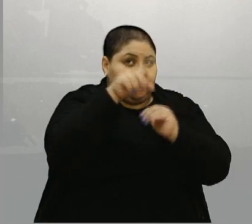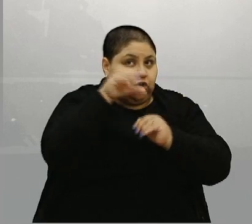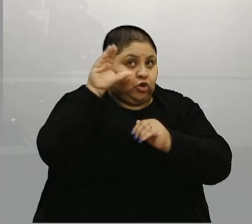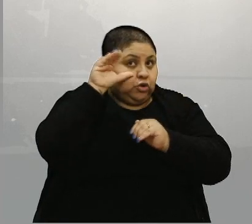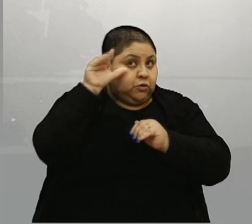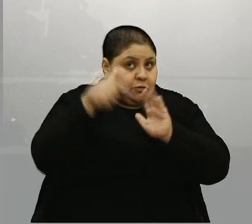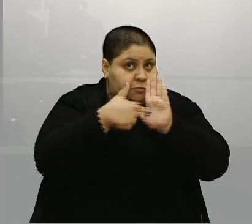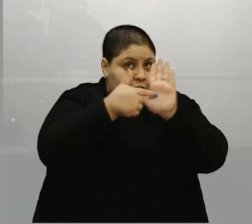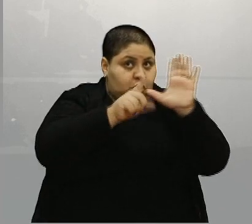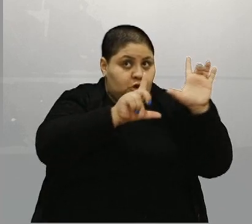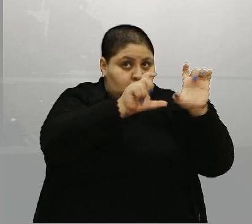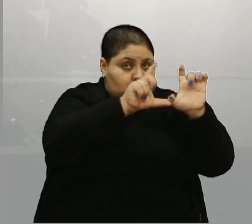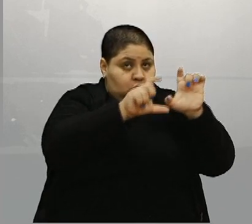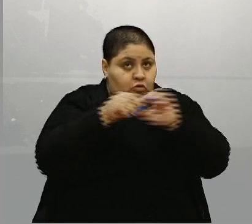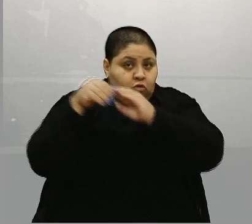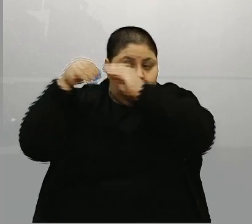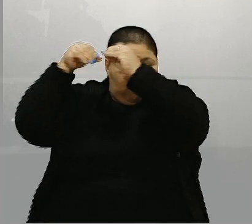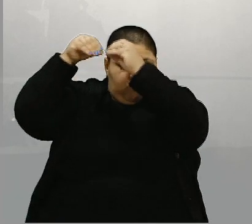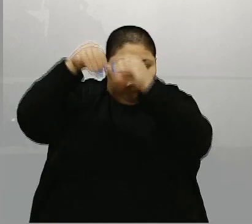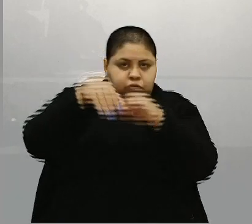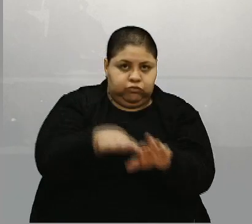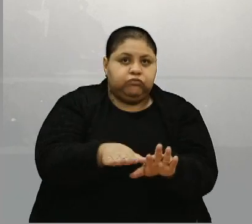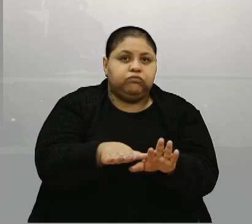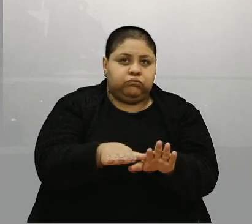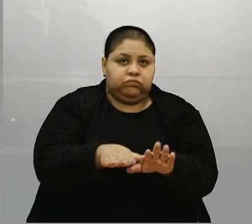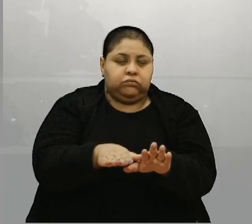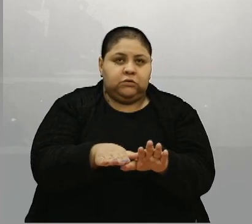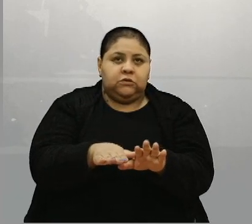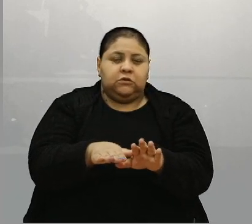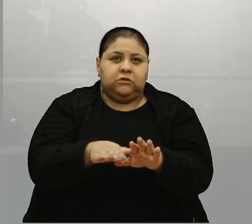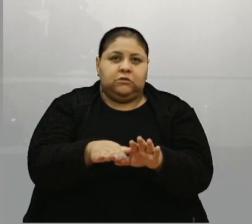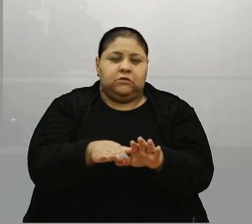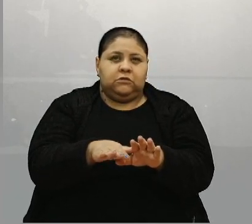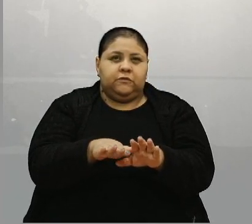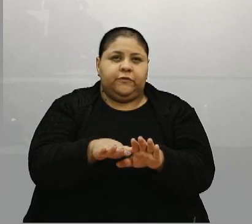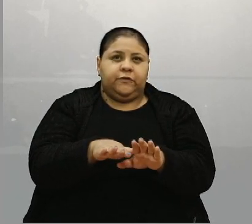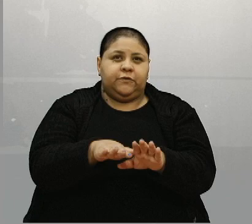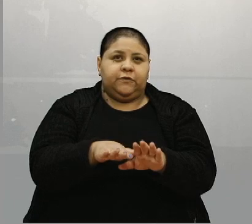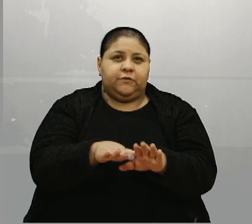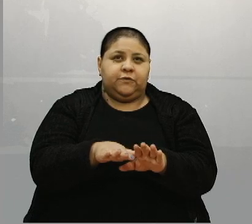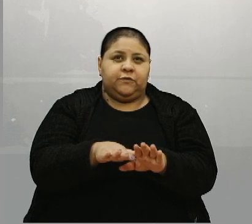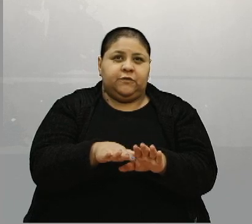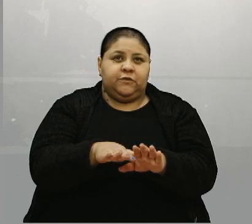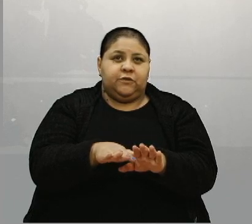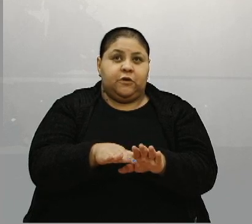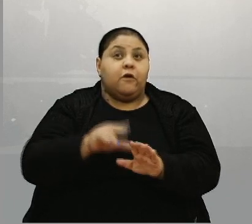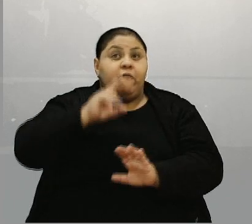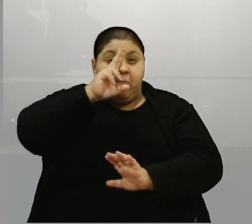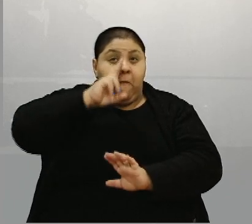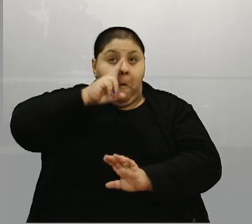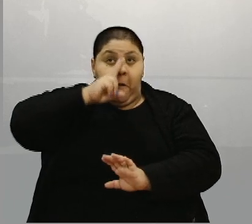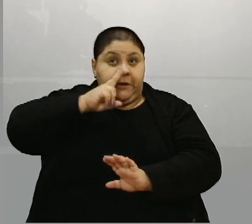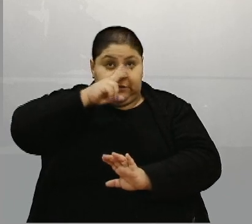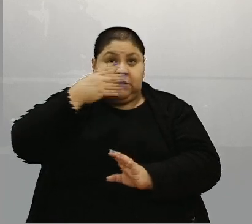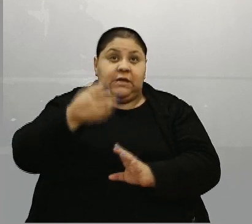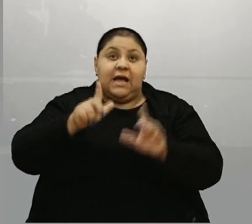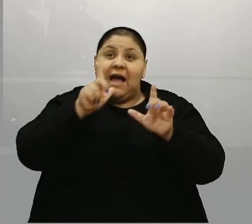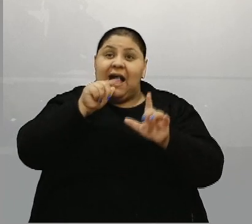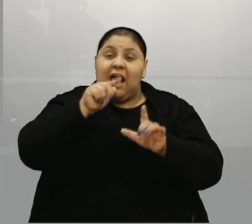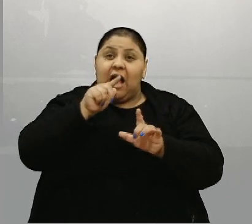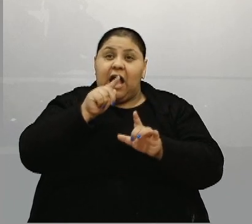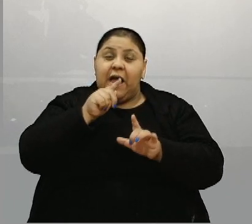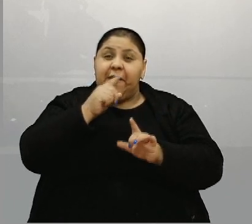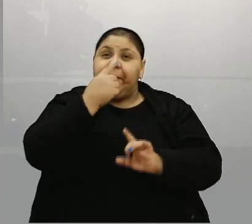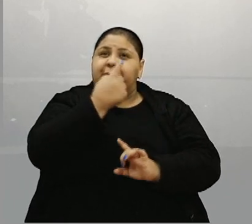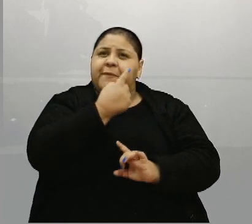é a casa onde desbarrancou e a casa onde estava descendo de forma muito forte a água. E aquela